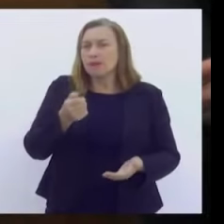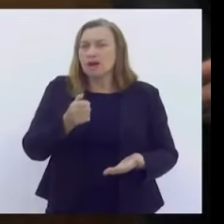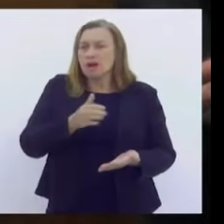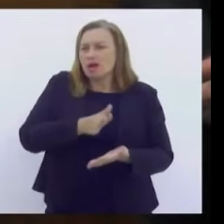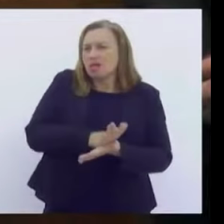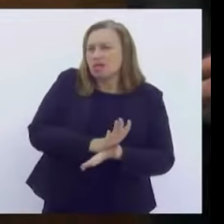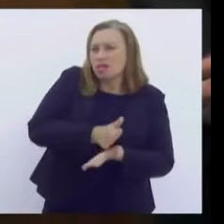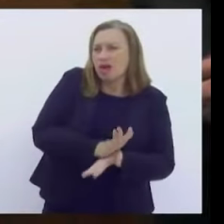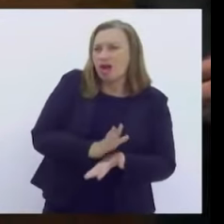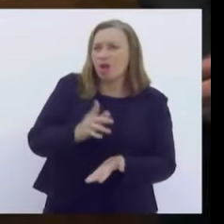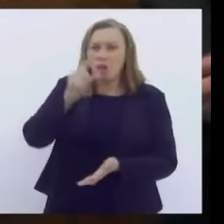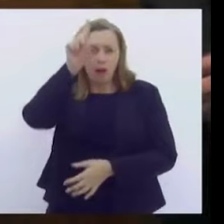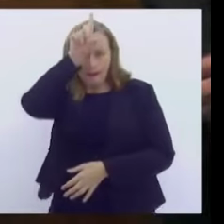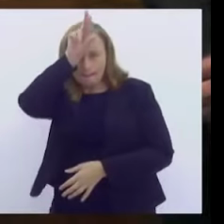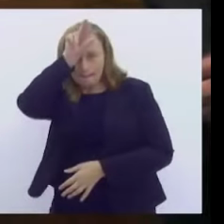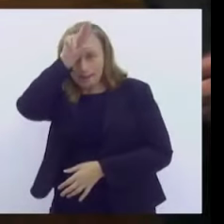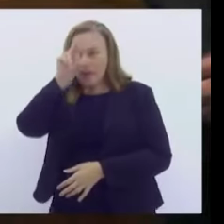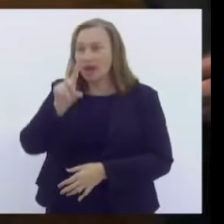agora